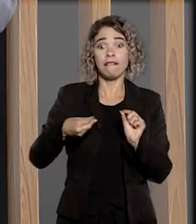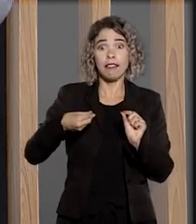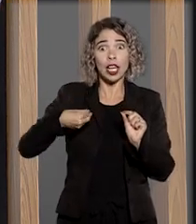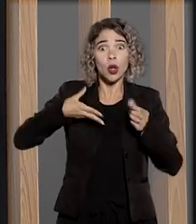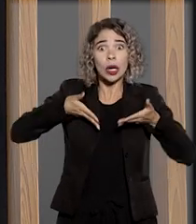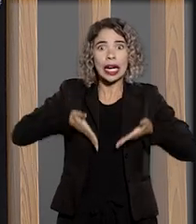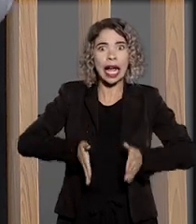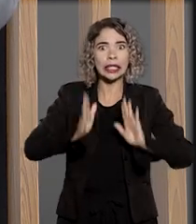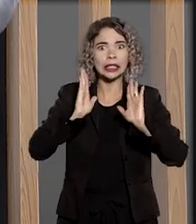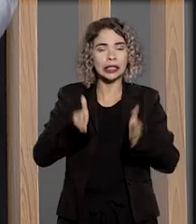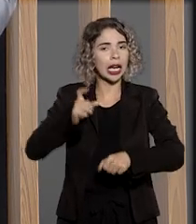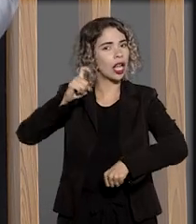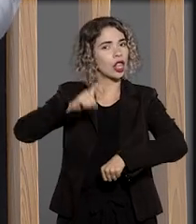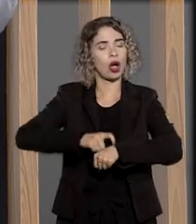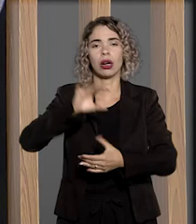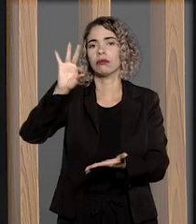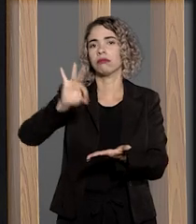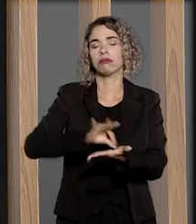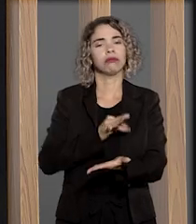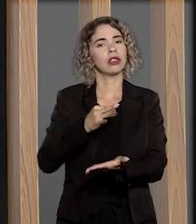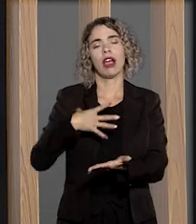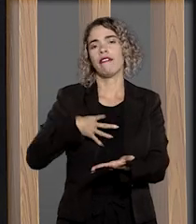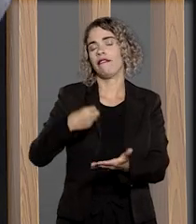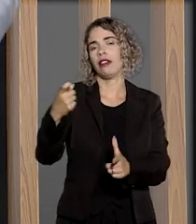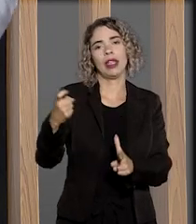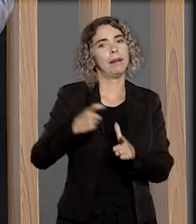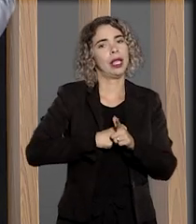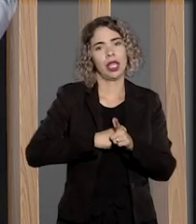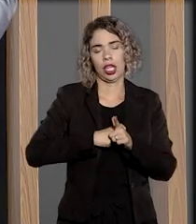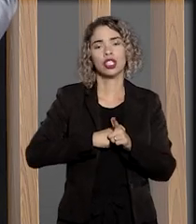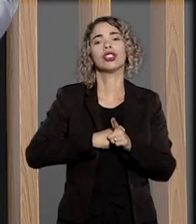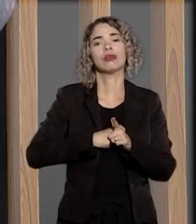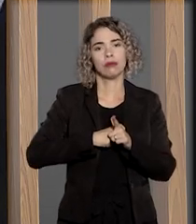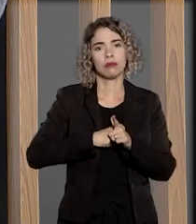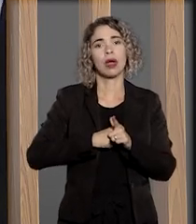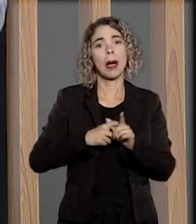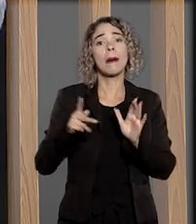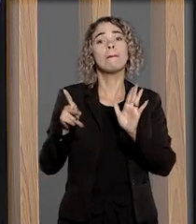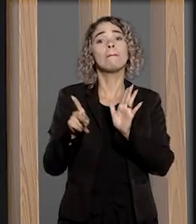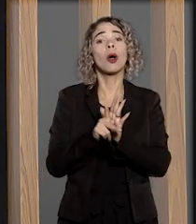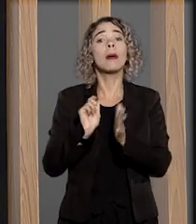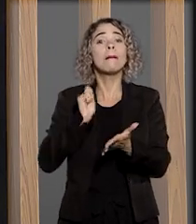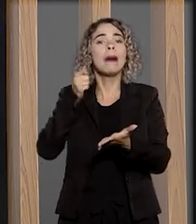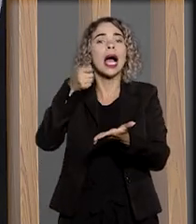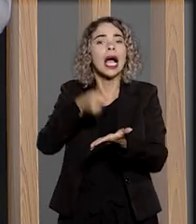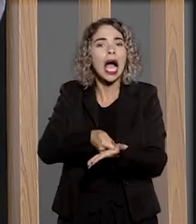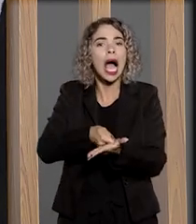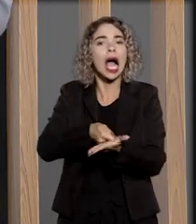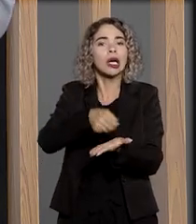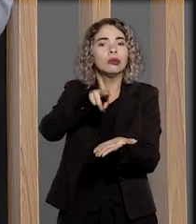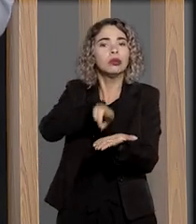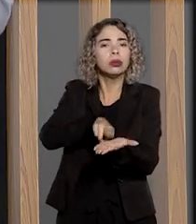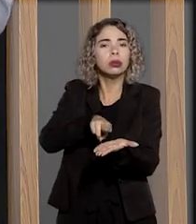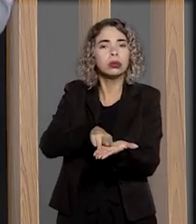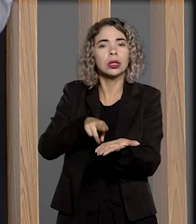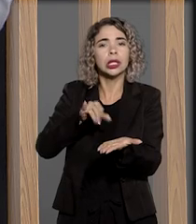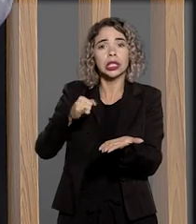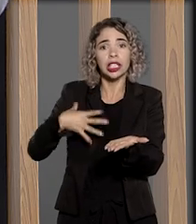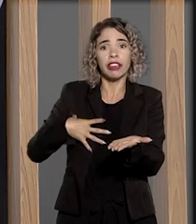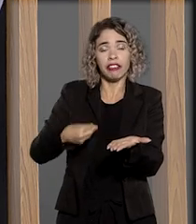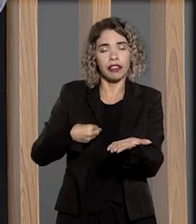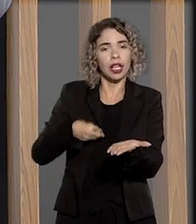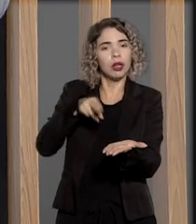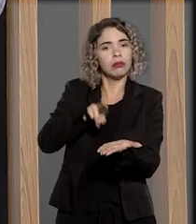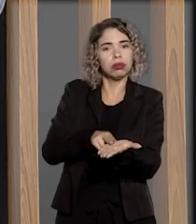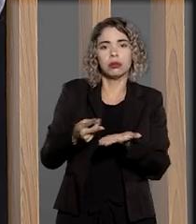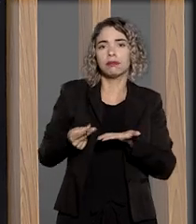deve inscrever recém-nascido, filho de dependente e neto do titular na condição de dependente e custear internação que